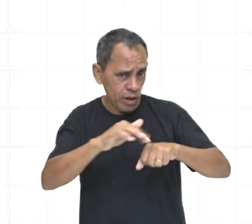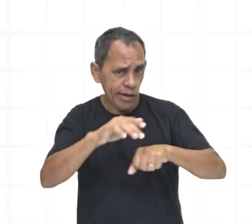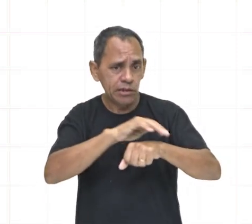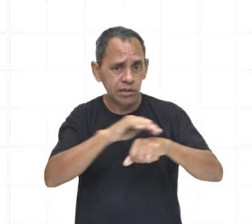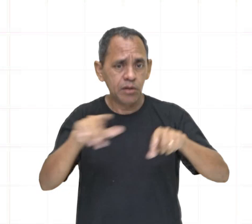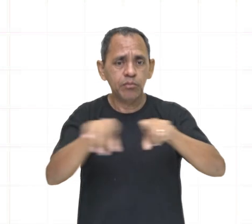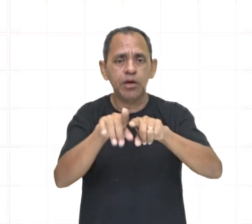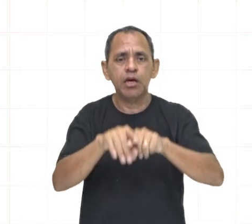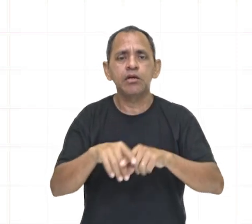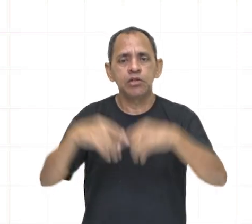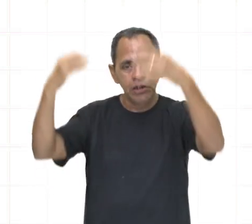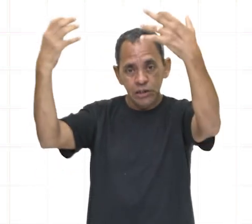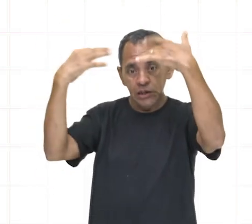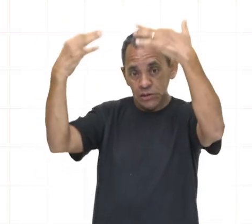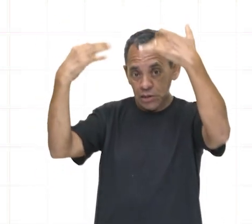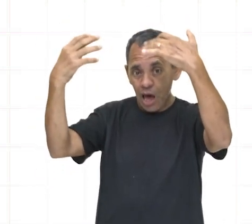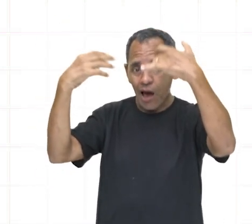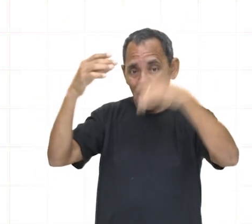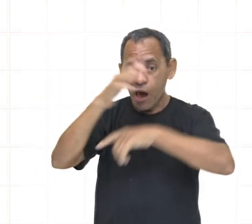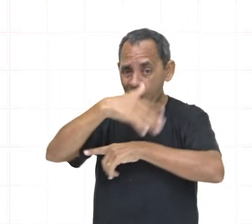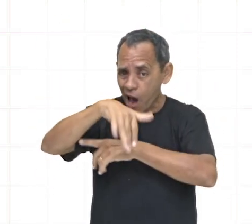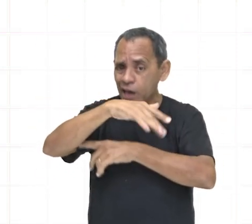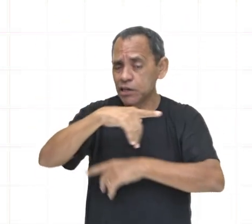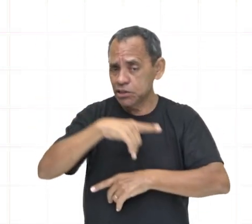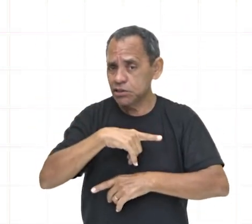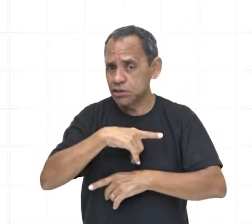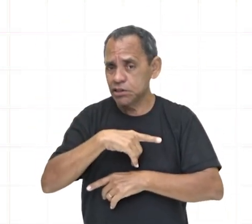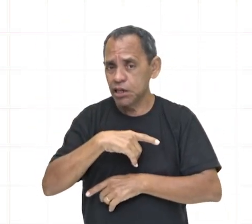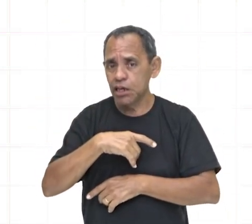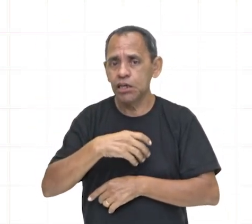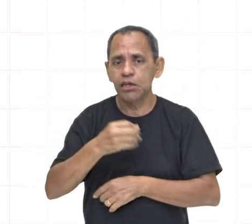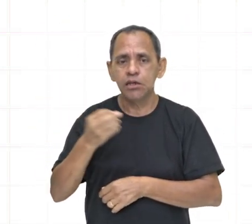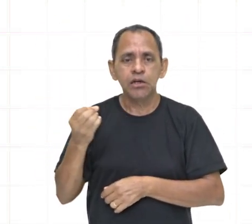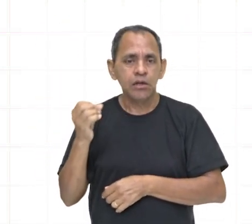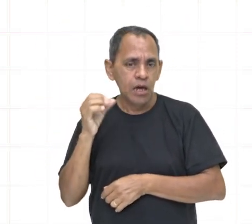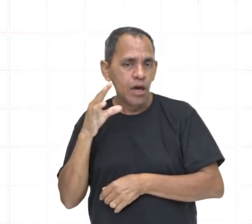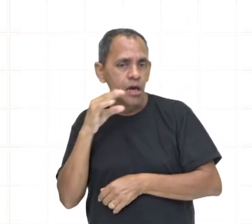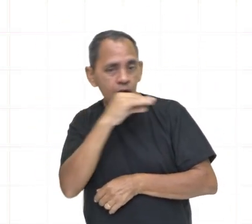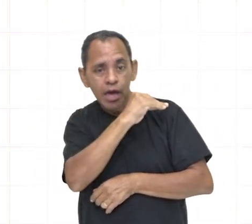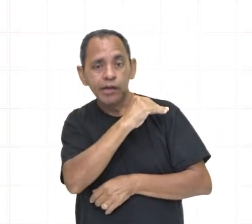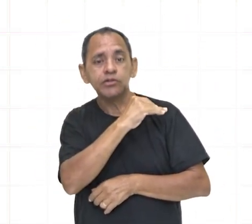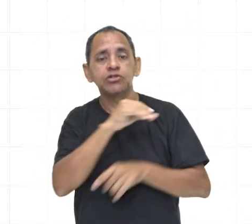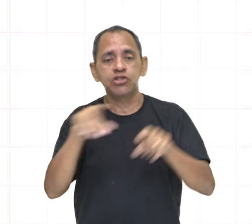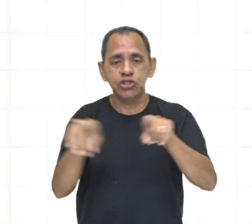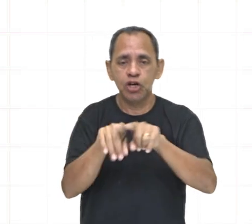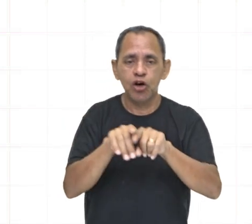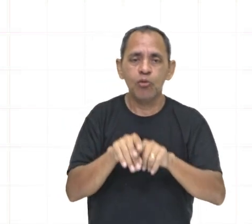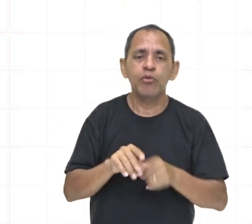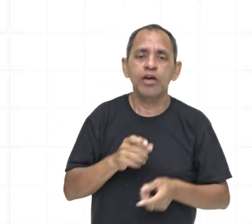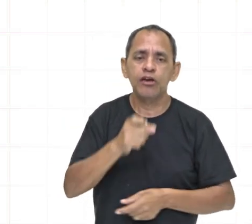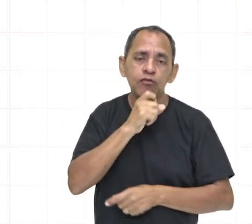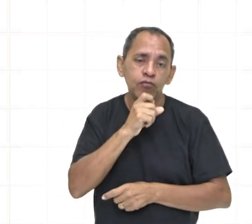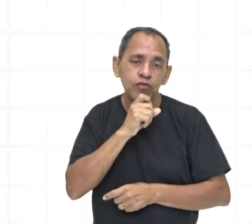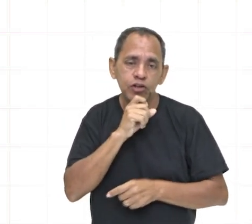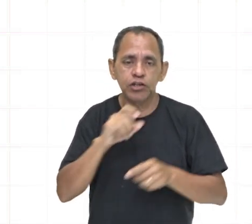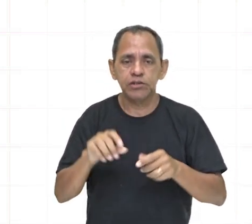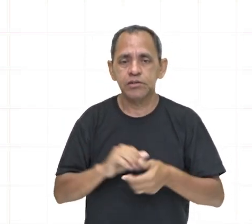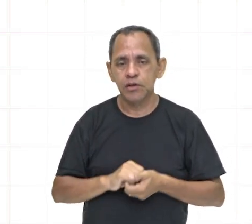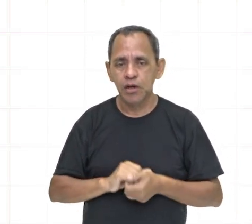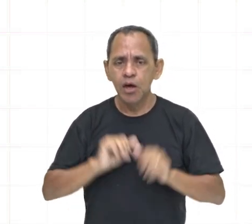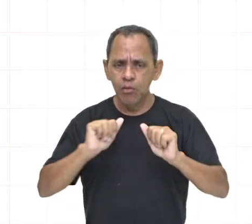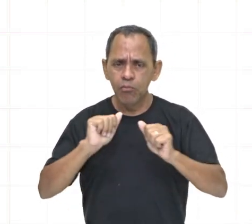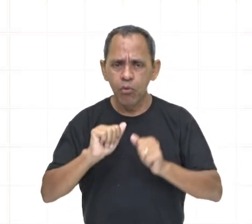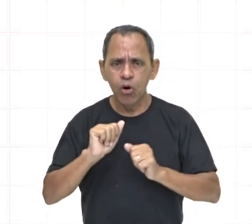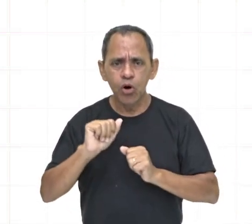são muito quentes ou muito frias, né? Então, essa parte aí de mudanças genéticas podem ajudar